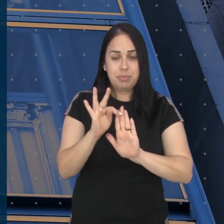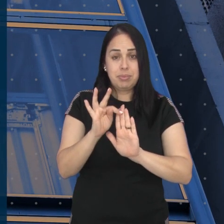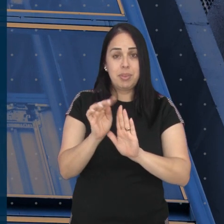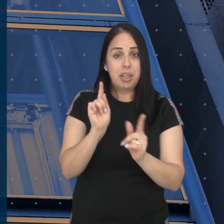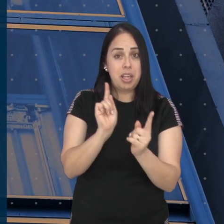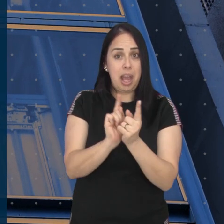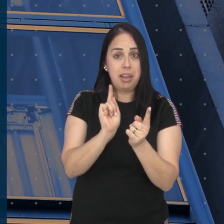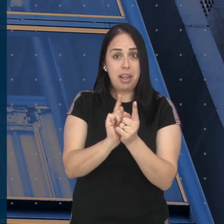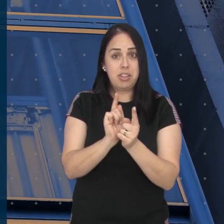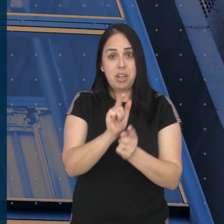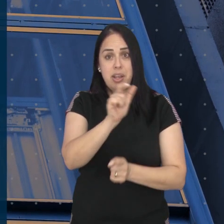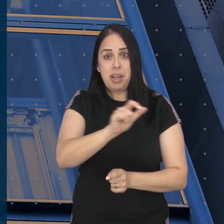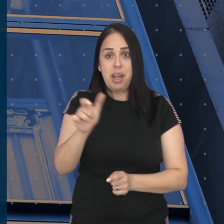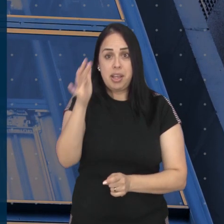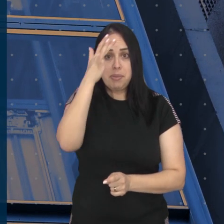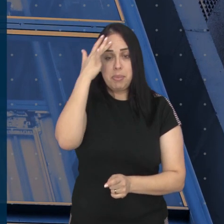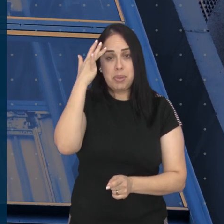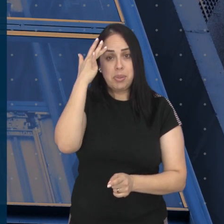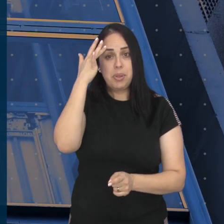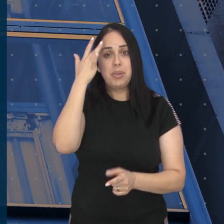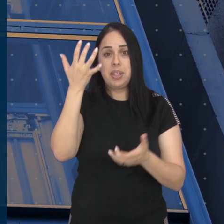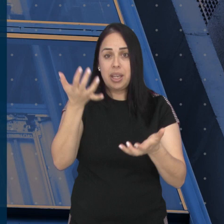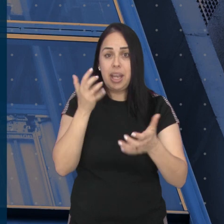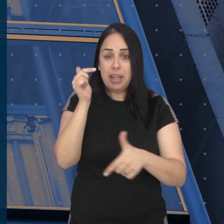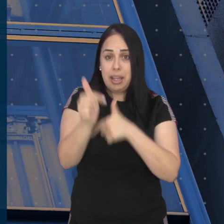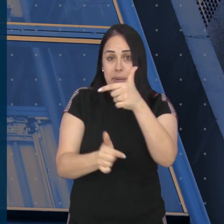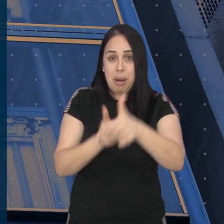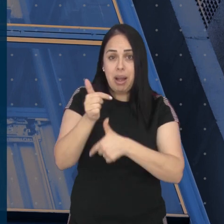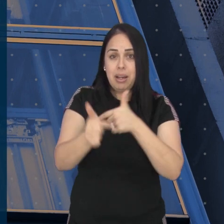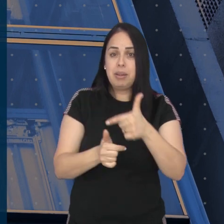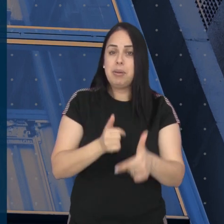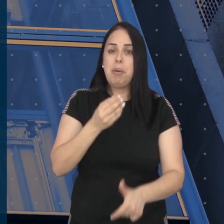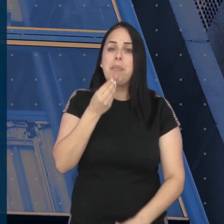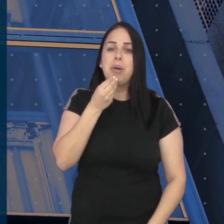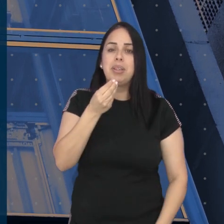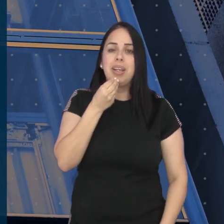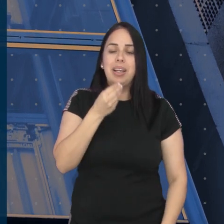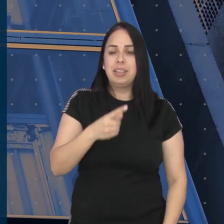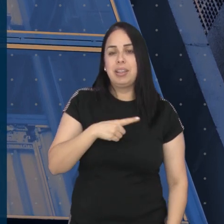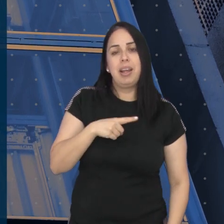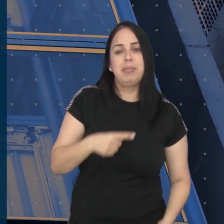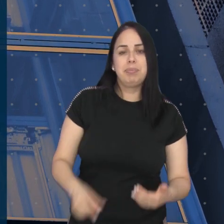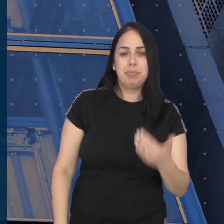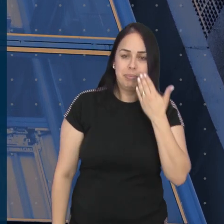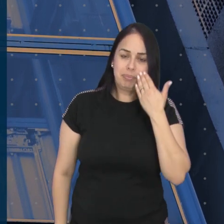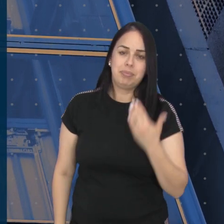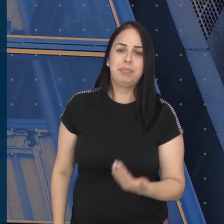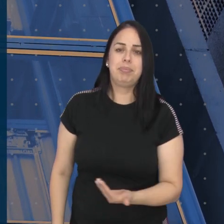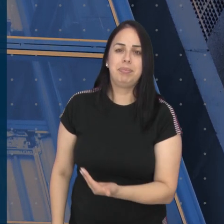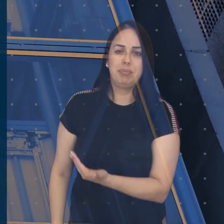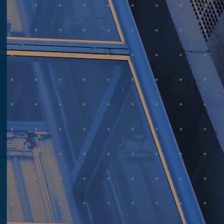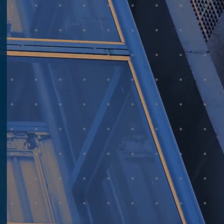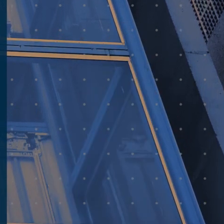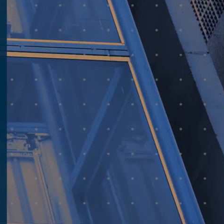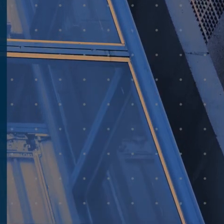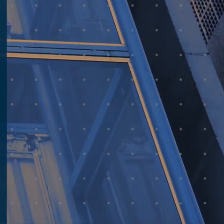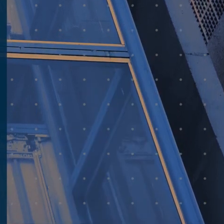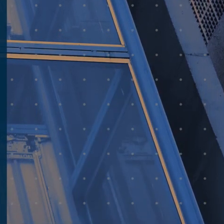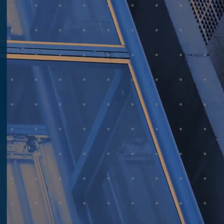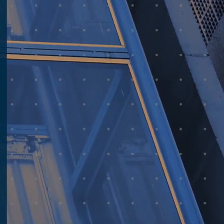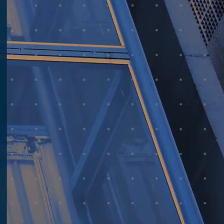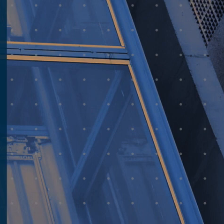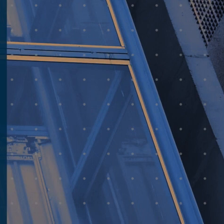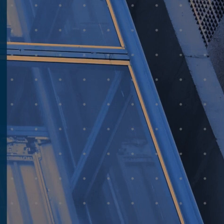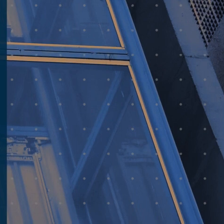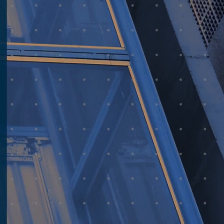O PAT, Posto de Atendimento ao Trabalhador de São José dos Campos, tem oportunidades de emprego para